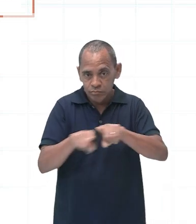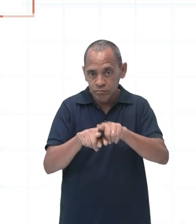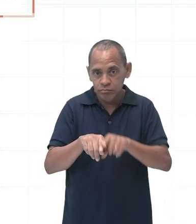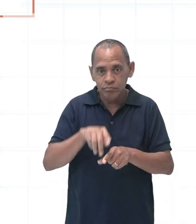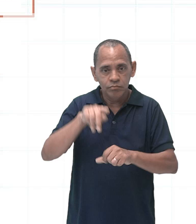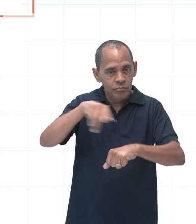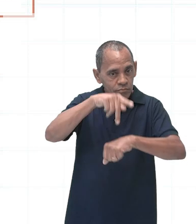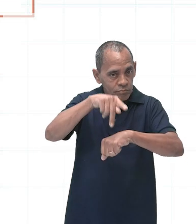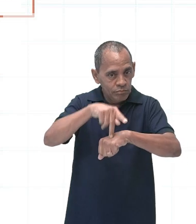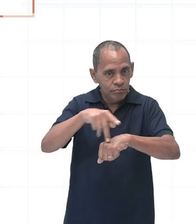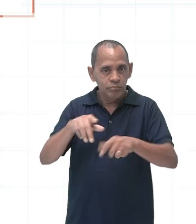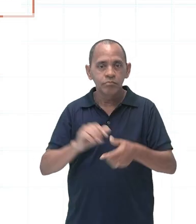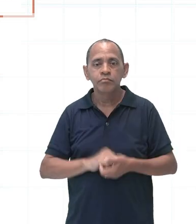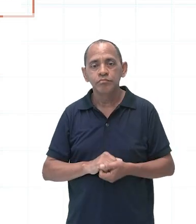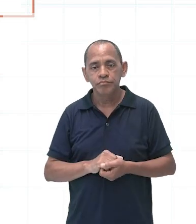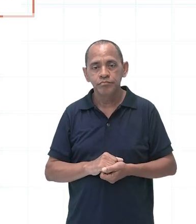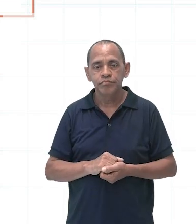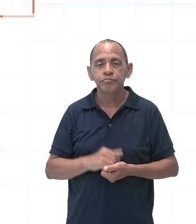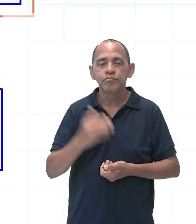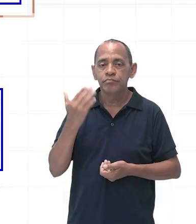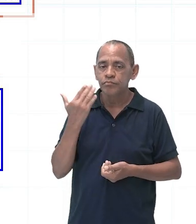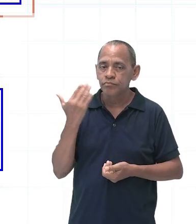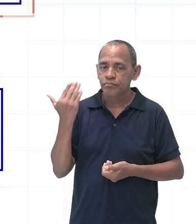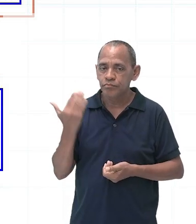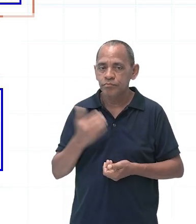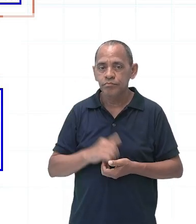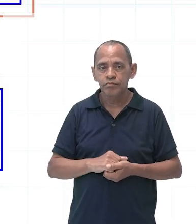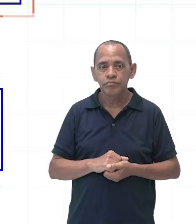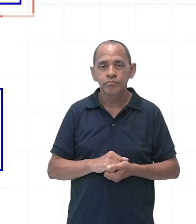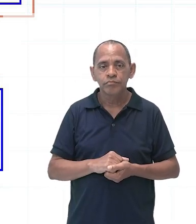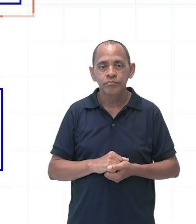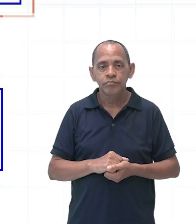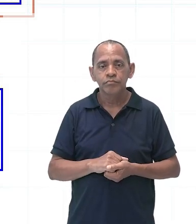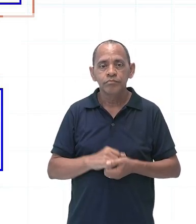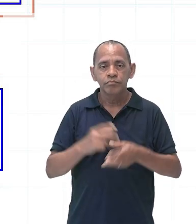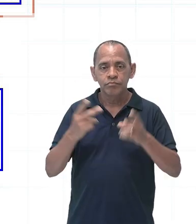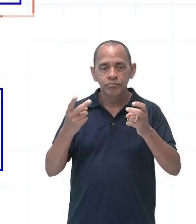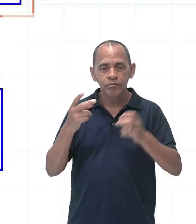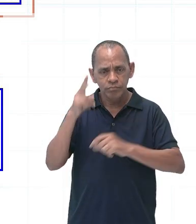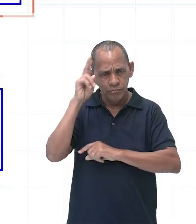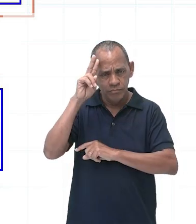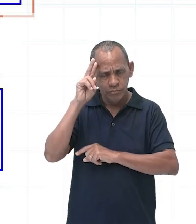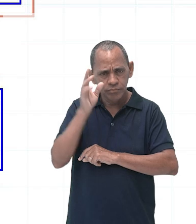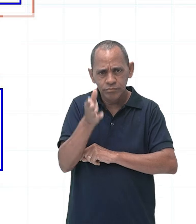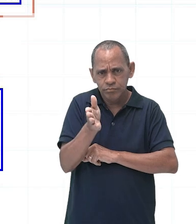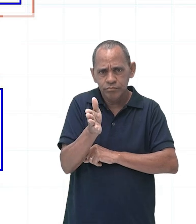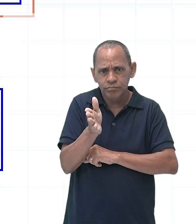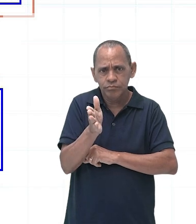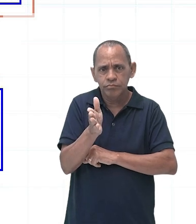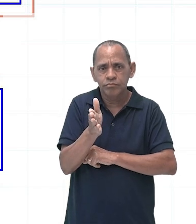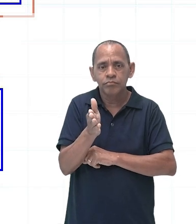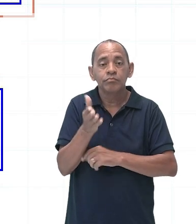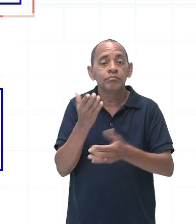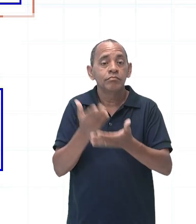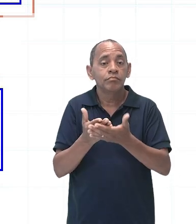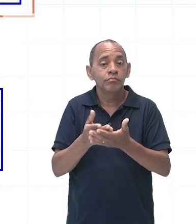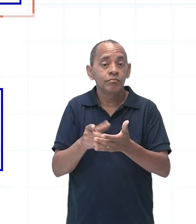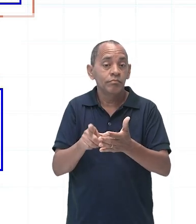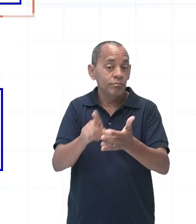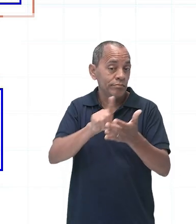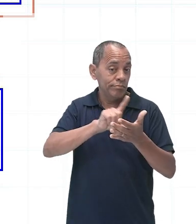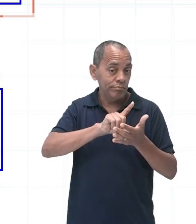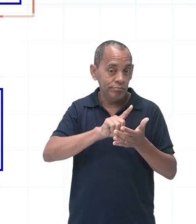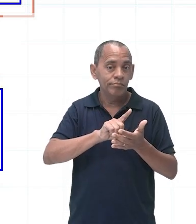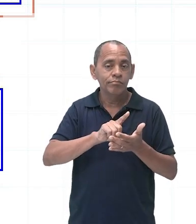nosso país estão aí postas, correto? E, olhem só, lembra que eu já, em outras aulas,